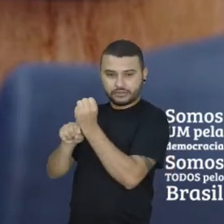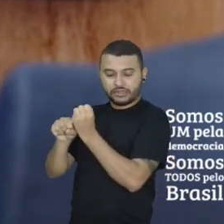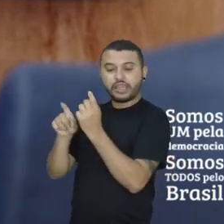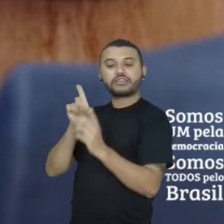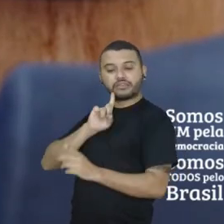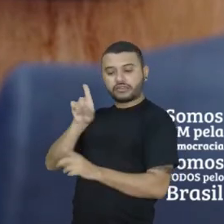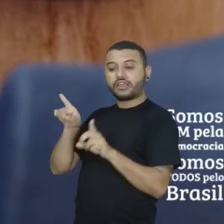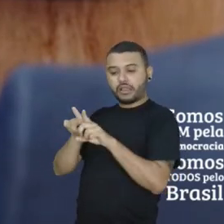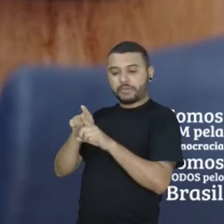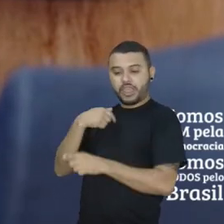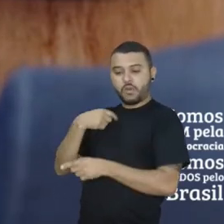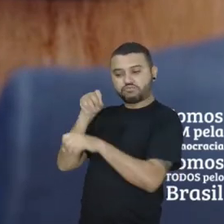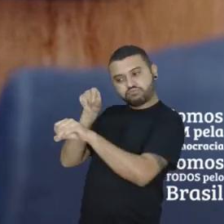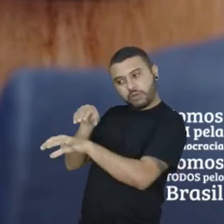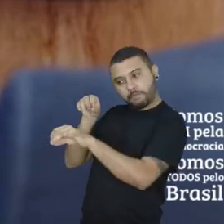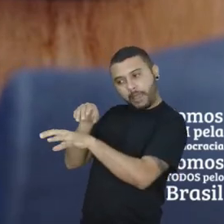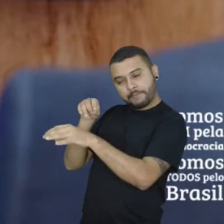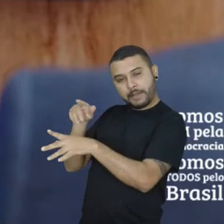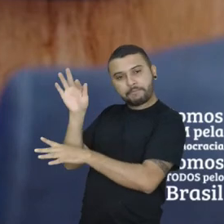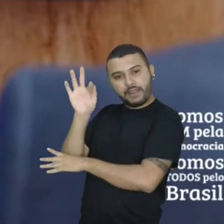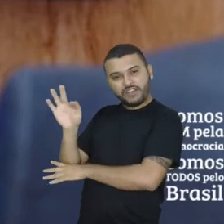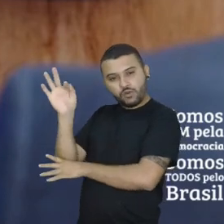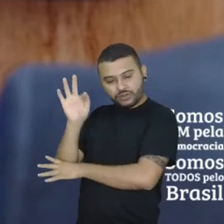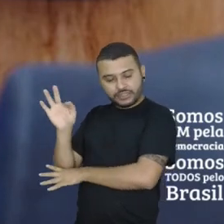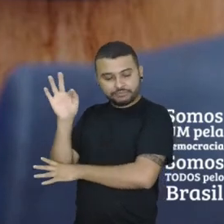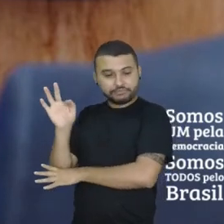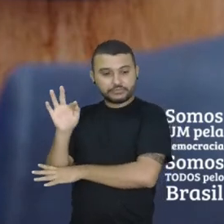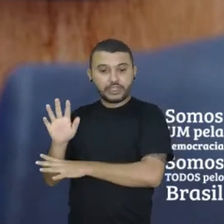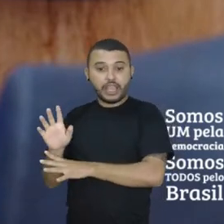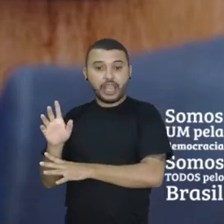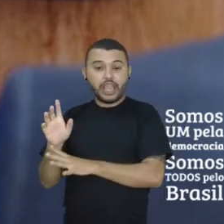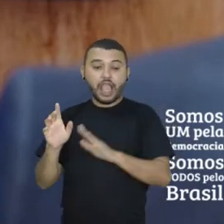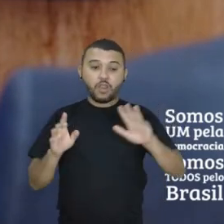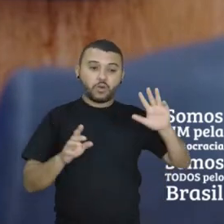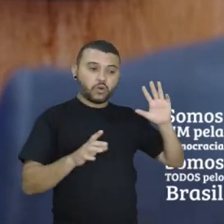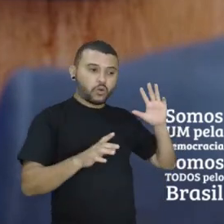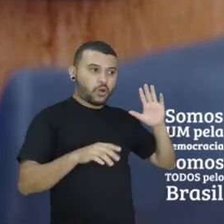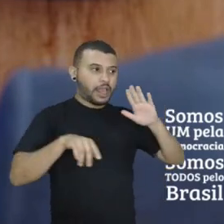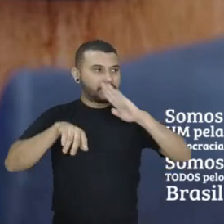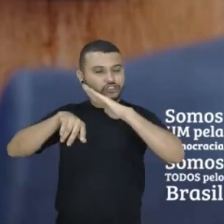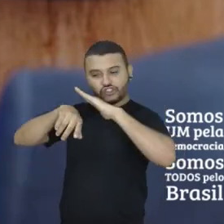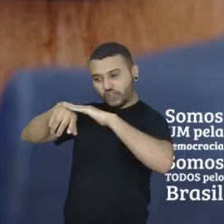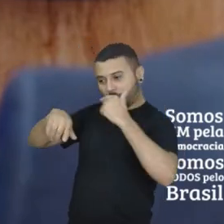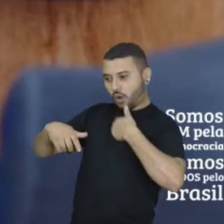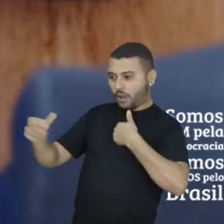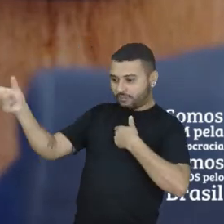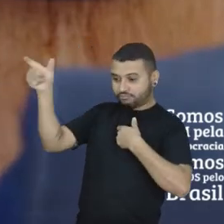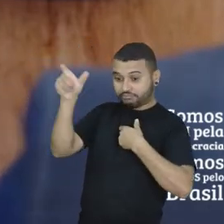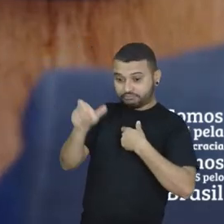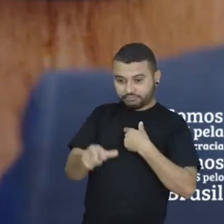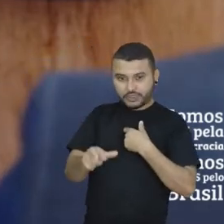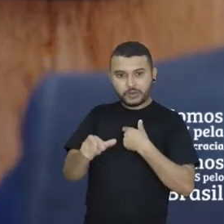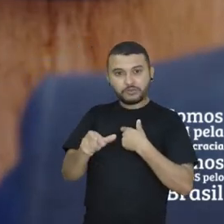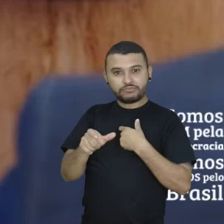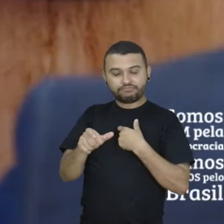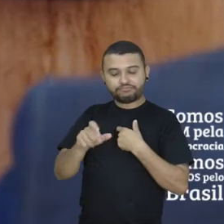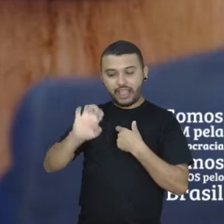universidade. Aí recebi o convite do ex-presidente Lula para compor a